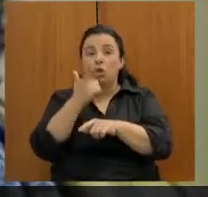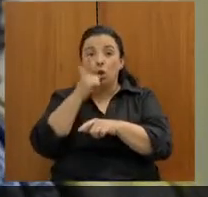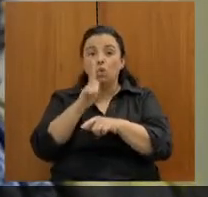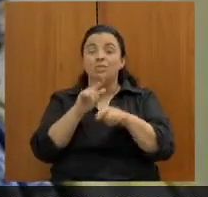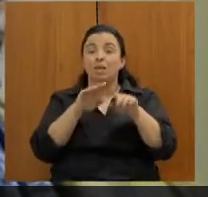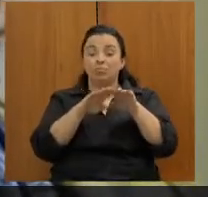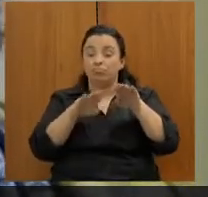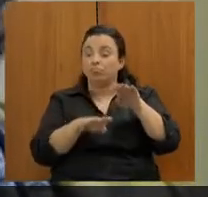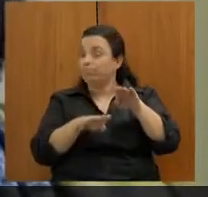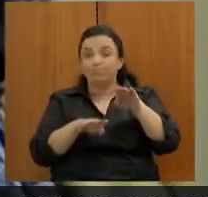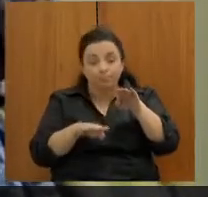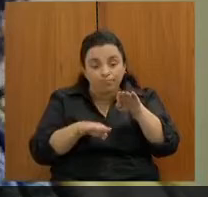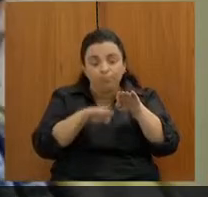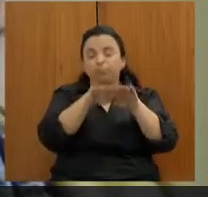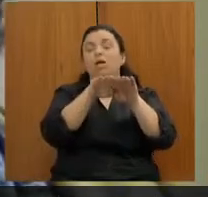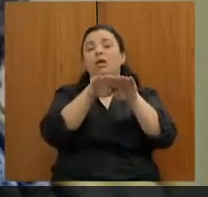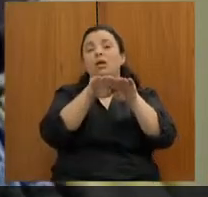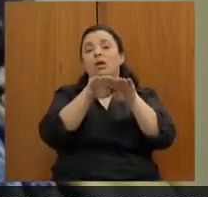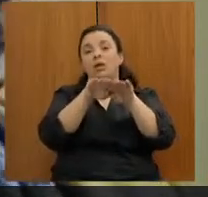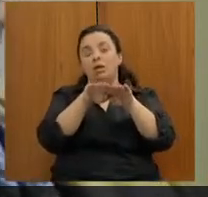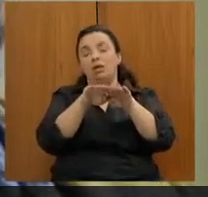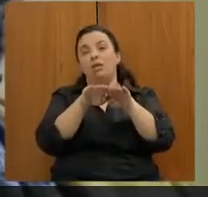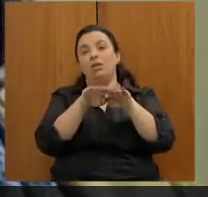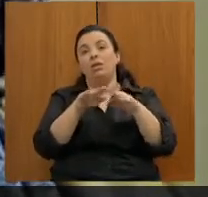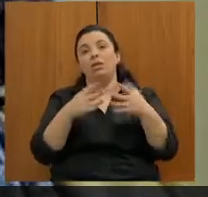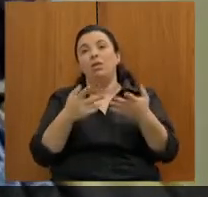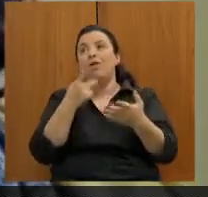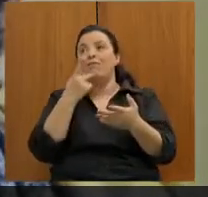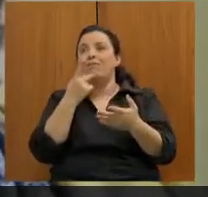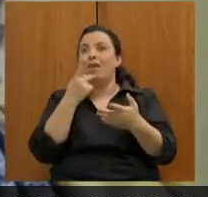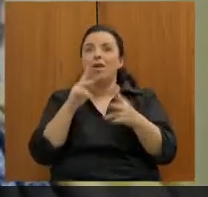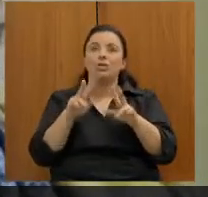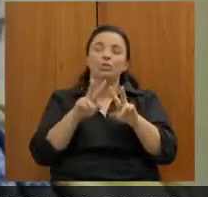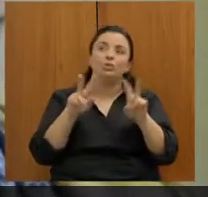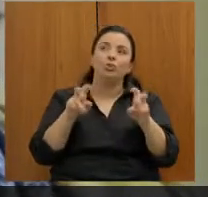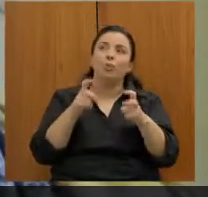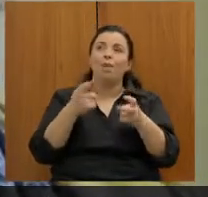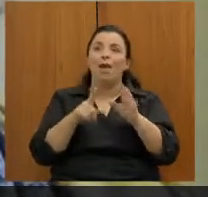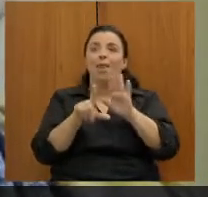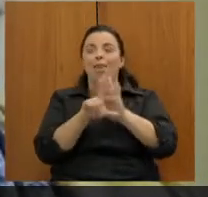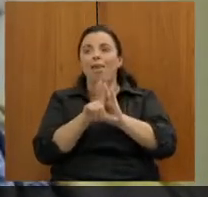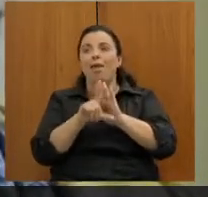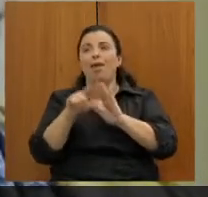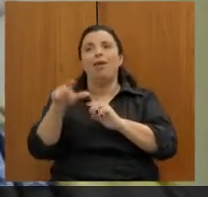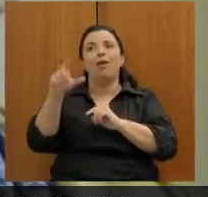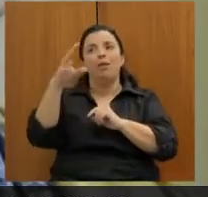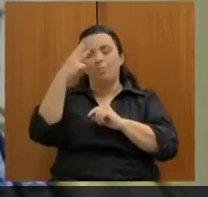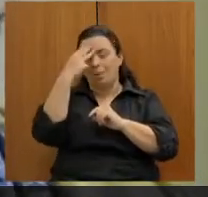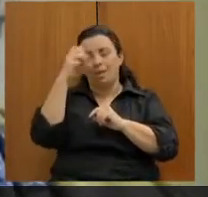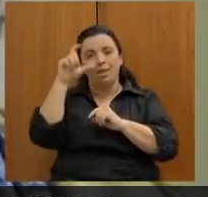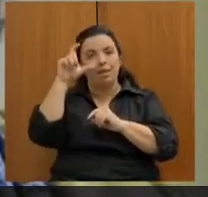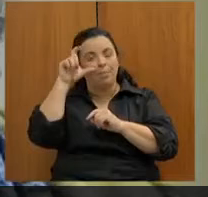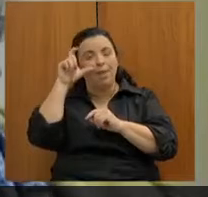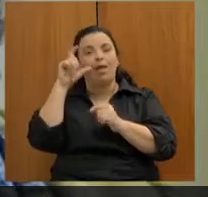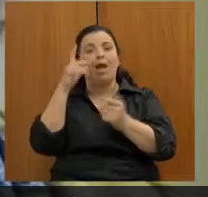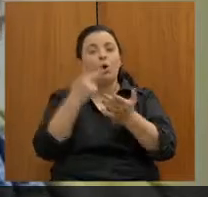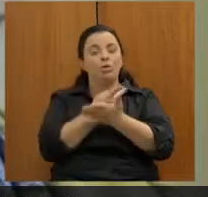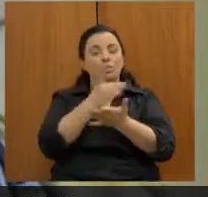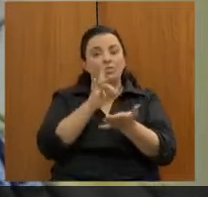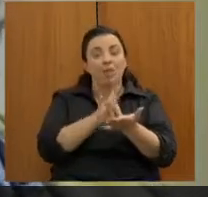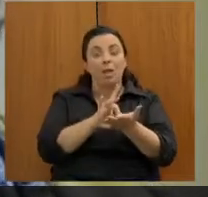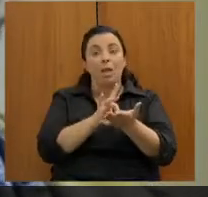sociais também não dá para gente fazer falar sobre aplicação da Lei Maria da Penha e eu falar sobre superação das desigualdades